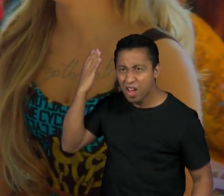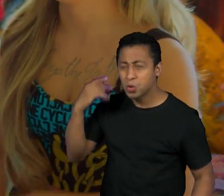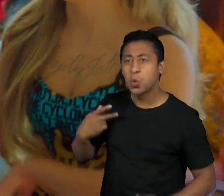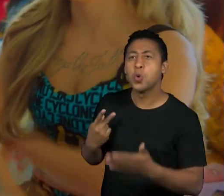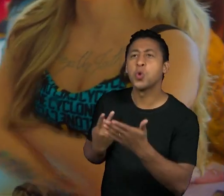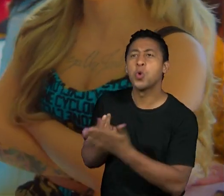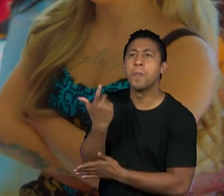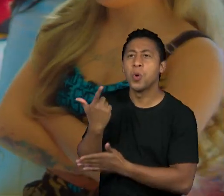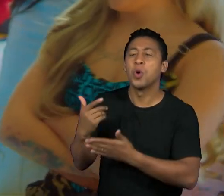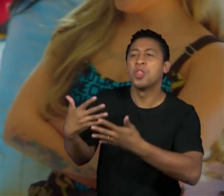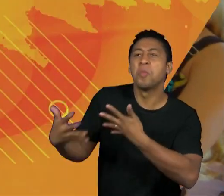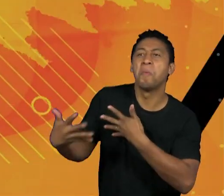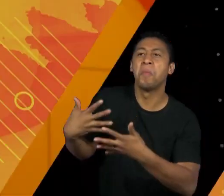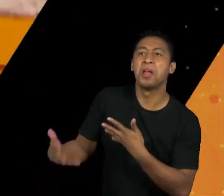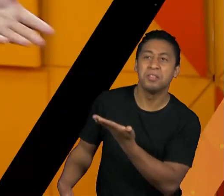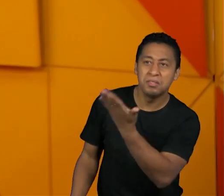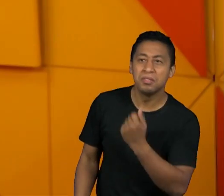Braz?